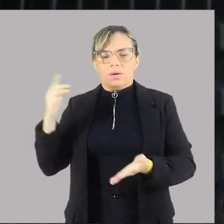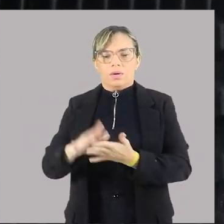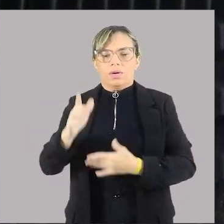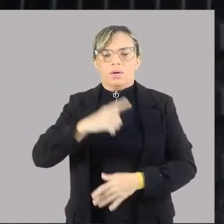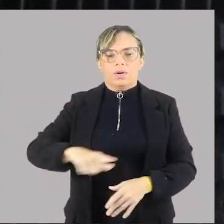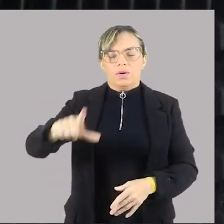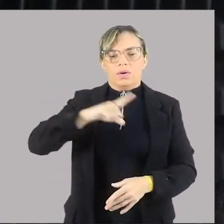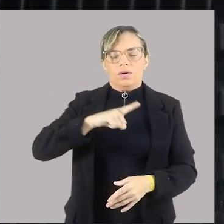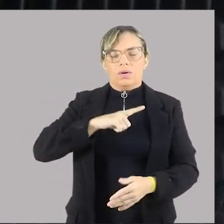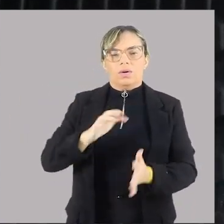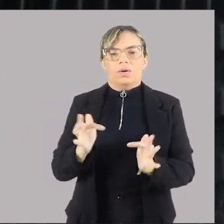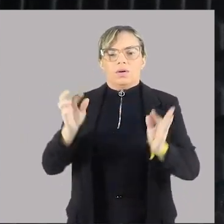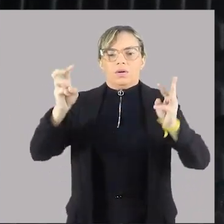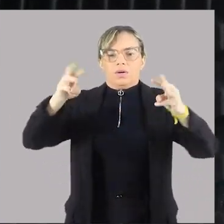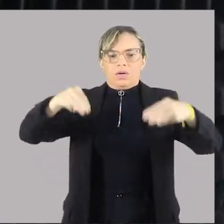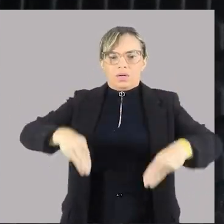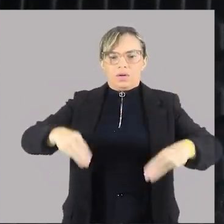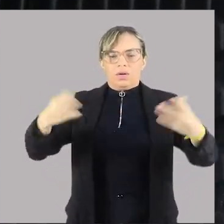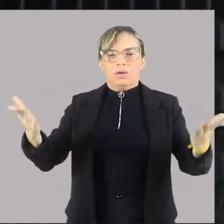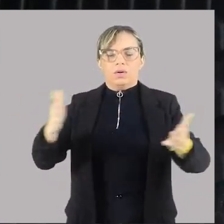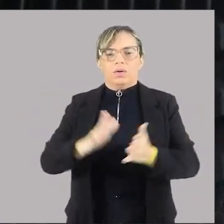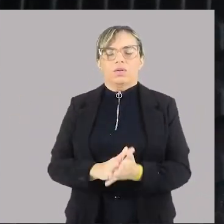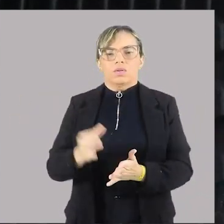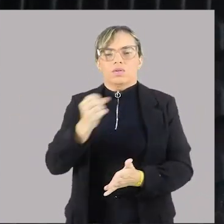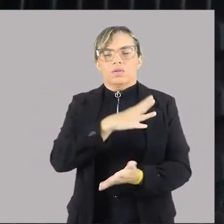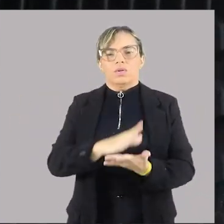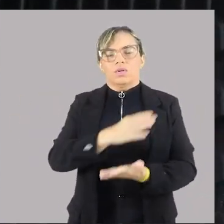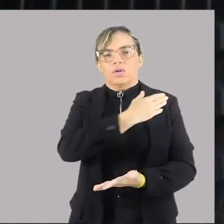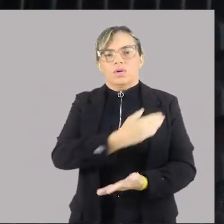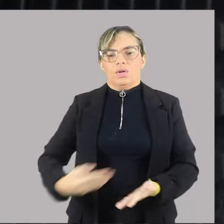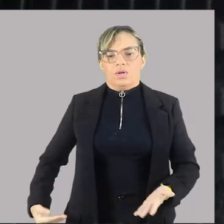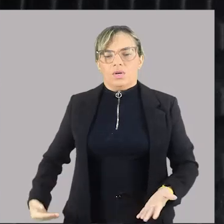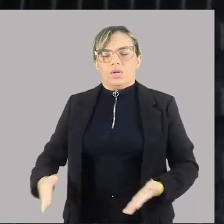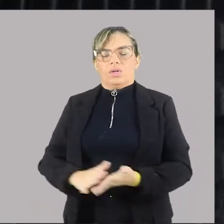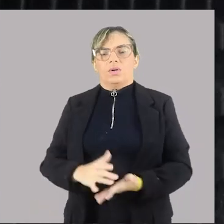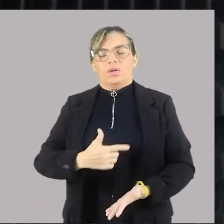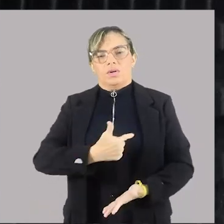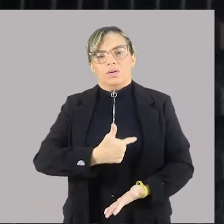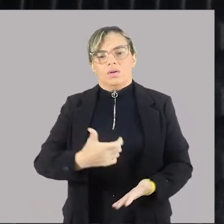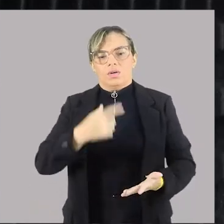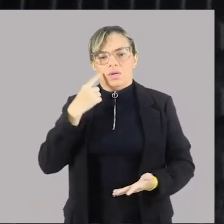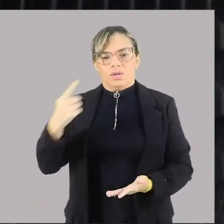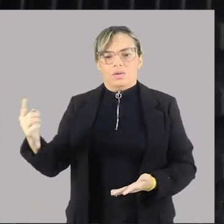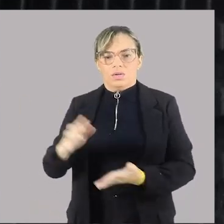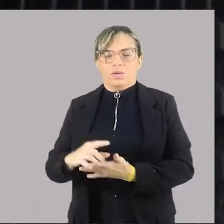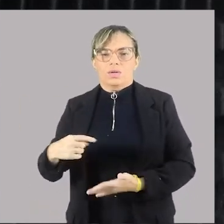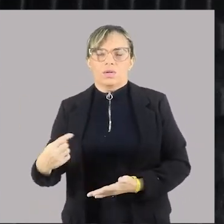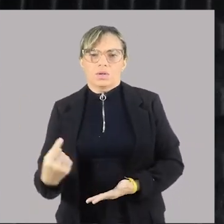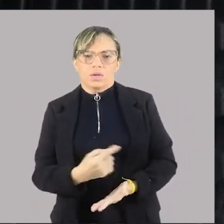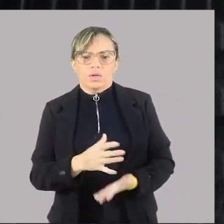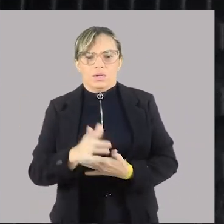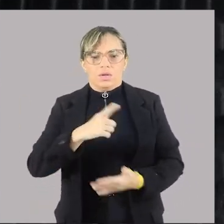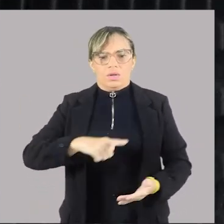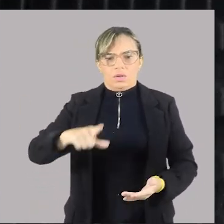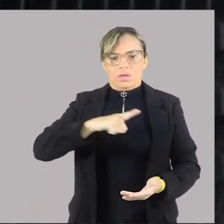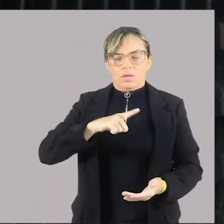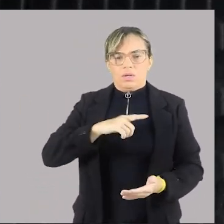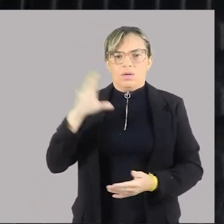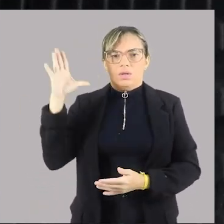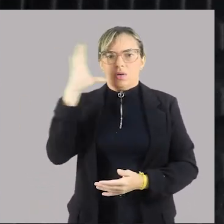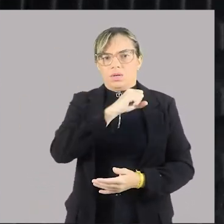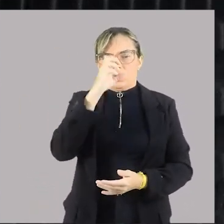ter o fim do que, galera? O fim do Estado Novo. E aí, pessoal, nós temos o quê? Nós temos uma questão